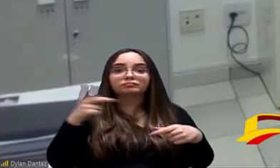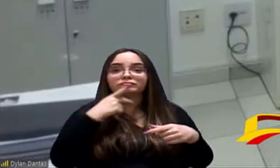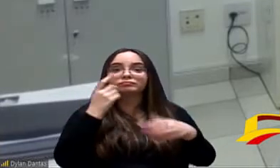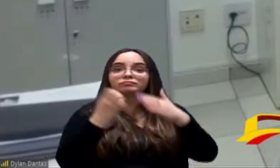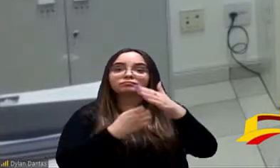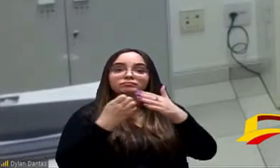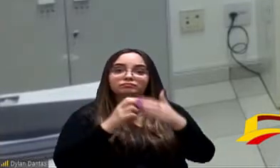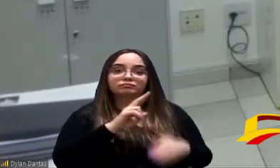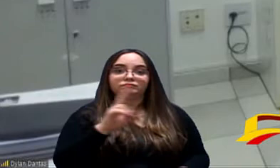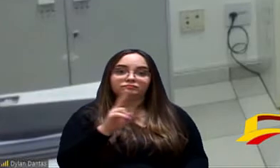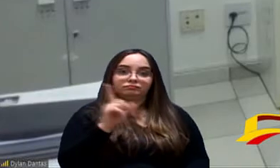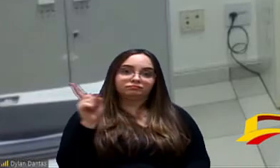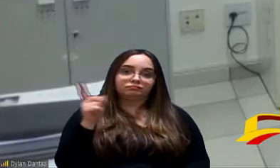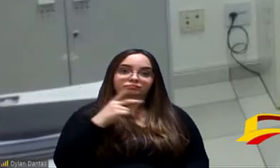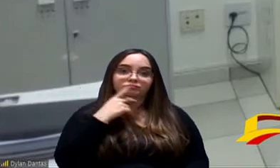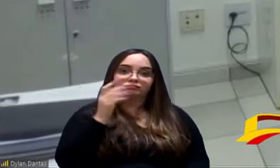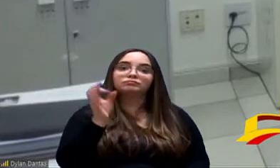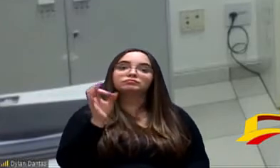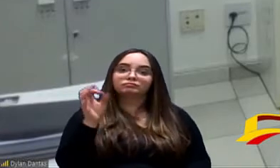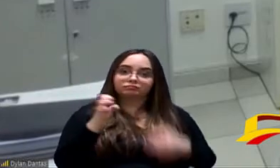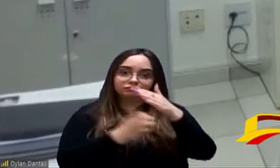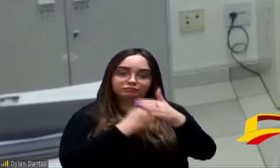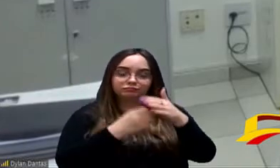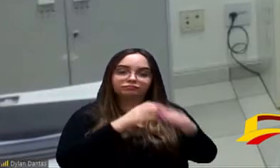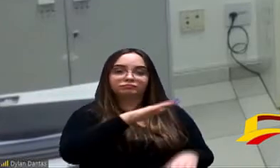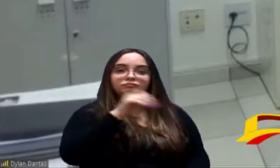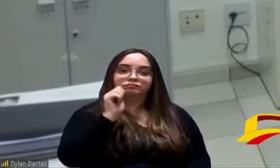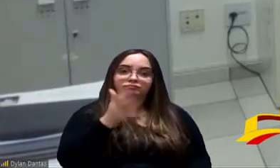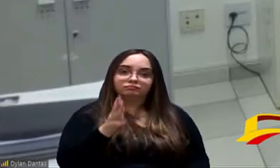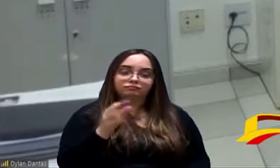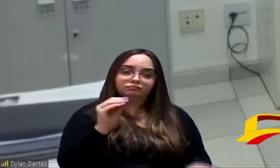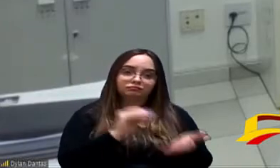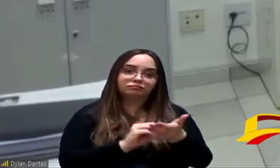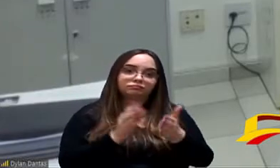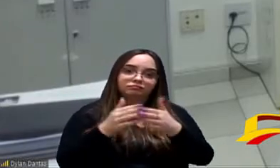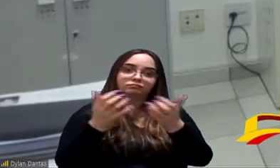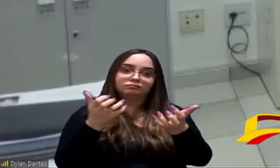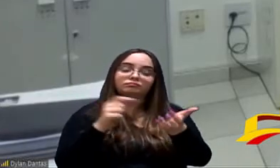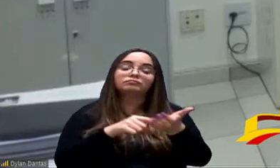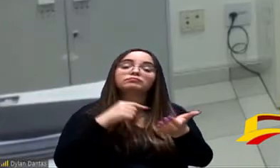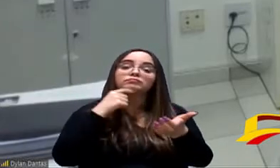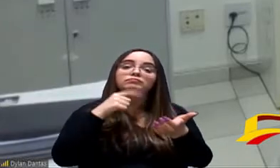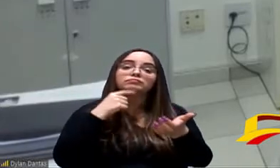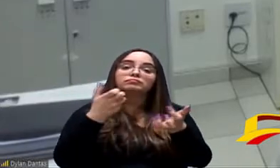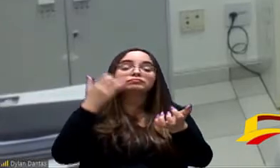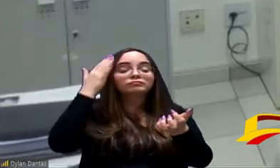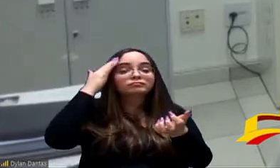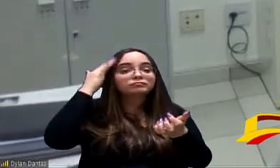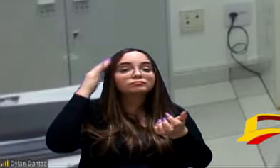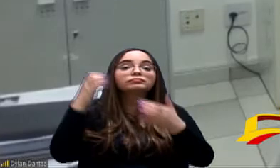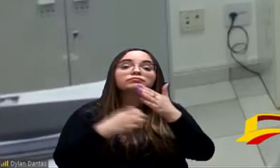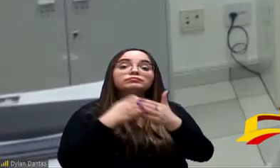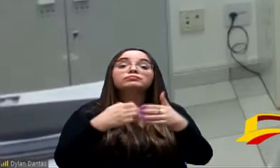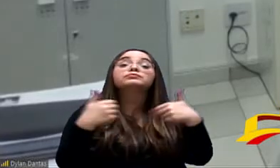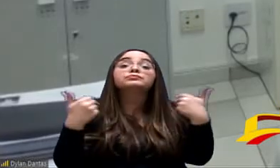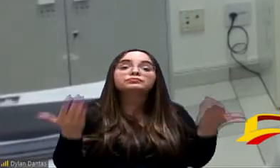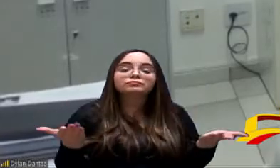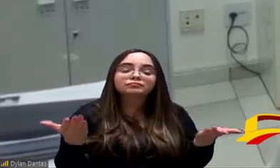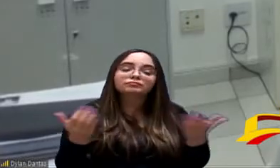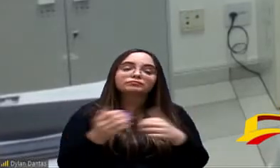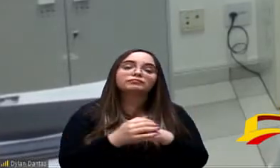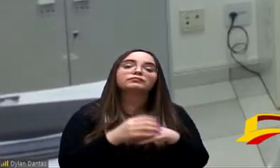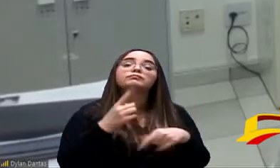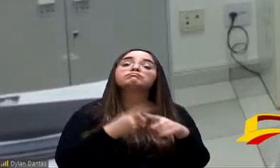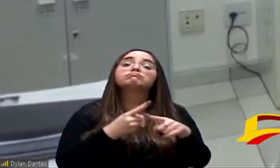aqui, que foi contratada uma empresa, de fato foi. No meu requerimento está questionando qual foi essa empresa, por que o motivo